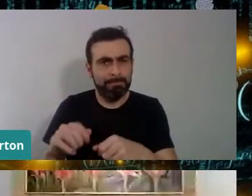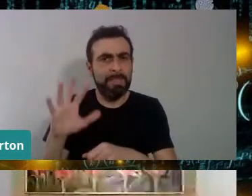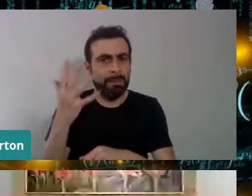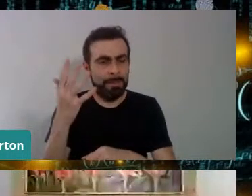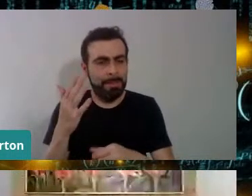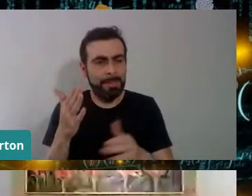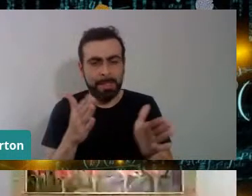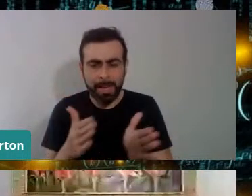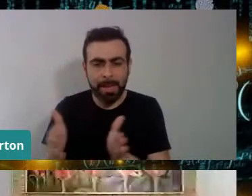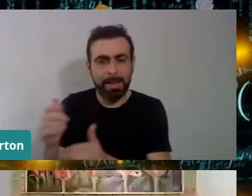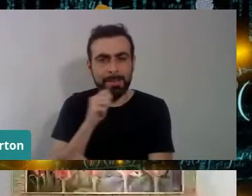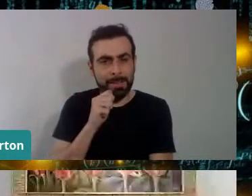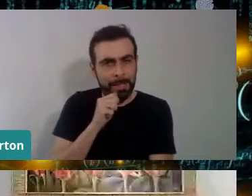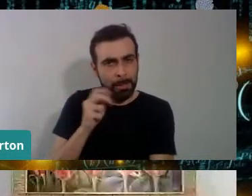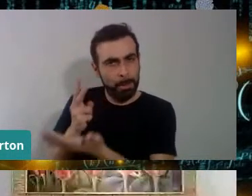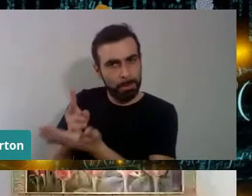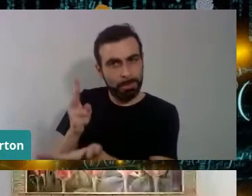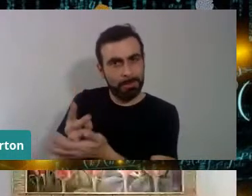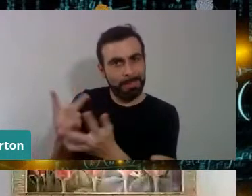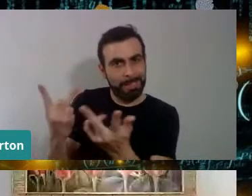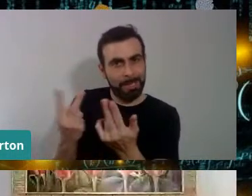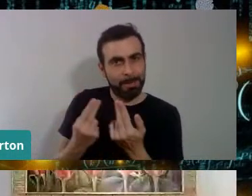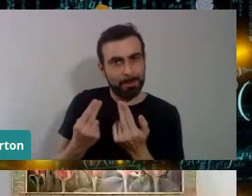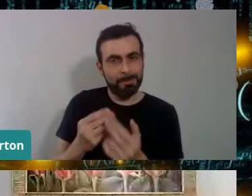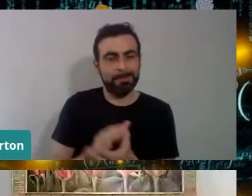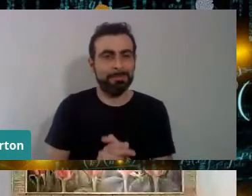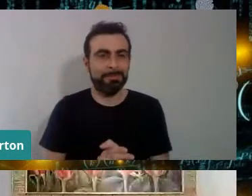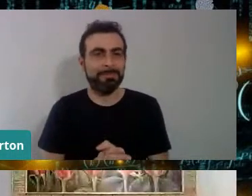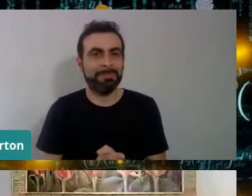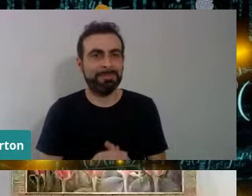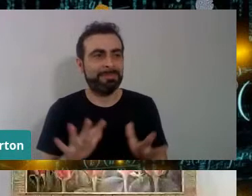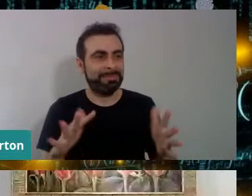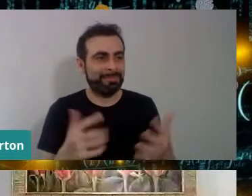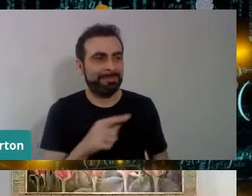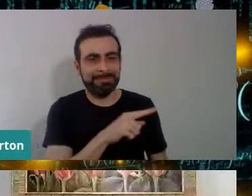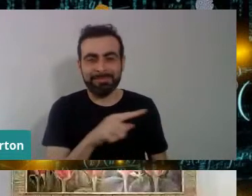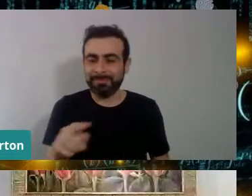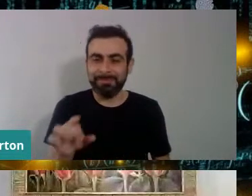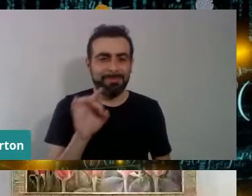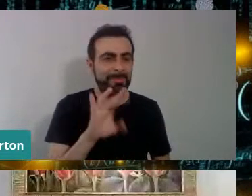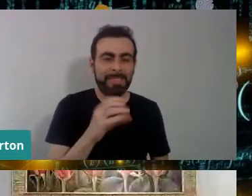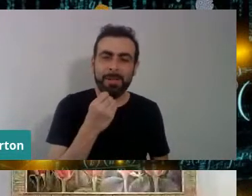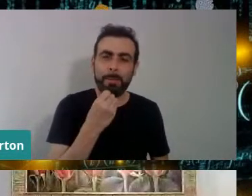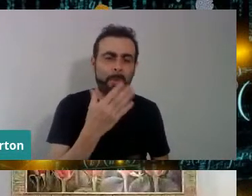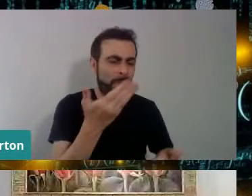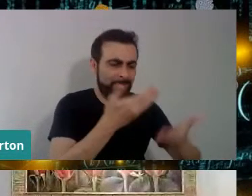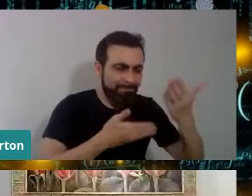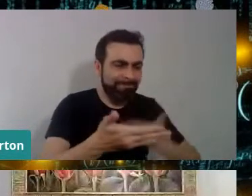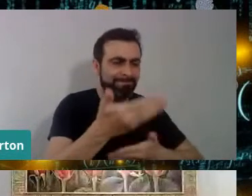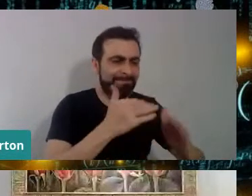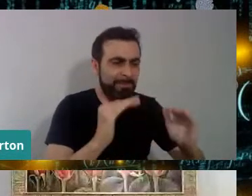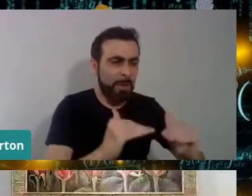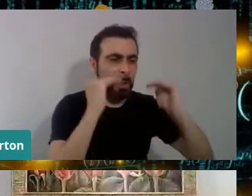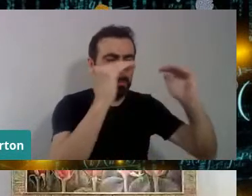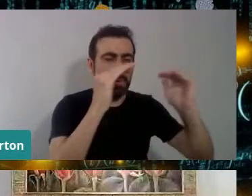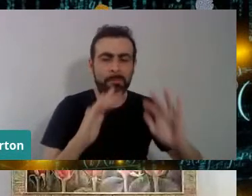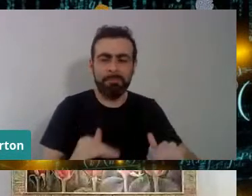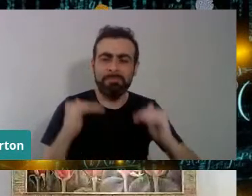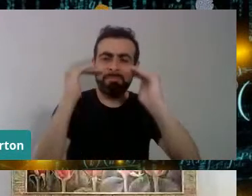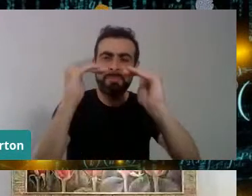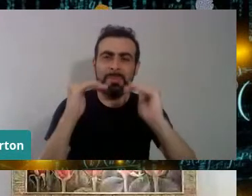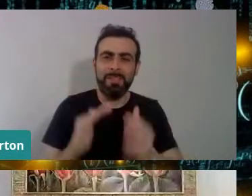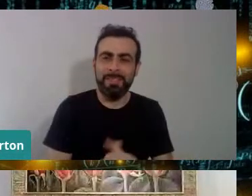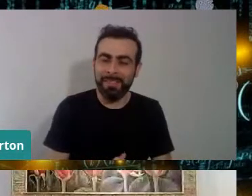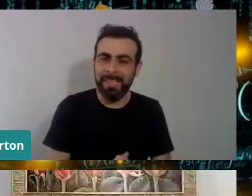assim. Nós fazíamos um jogo de ganha-ganha, né, Kiko? A gente fazia um jogo de ganha-ganha,